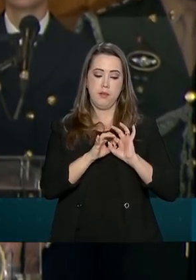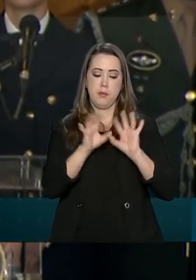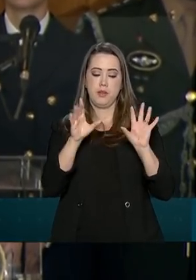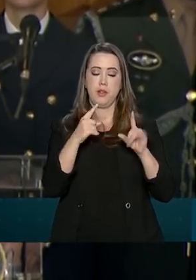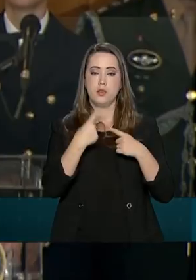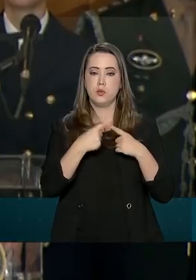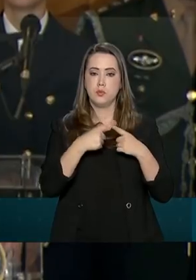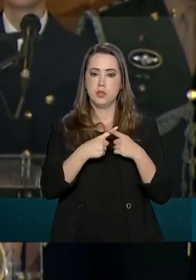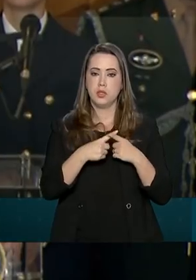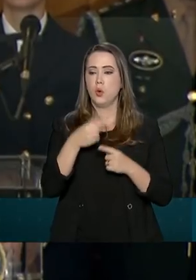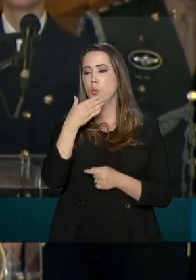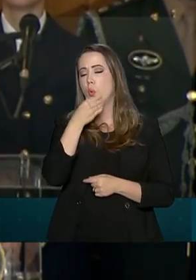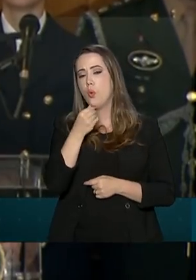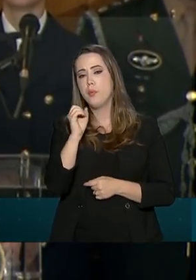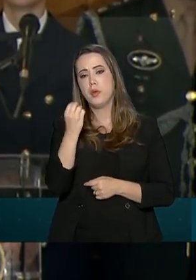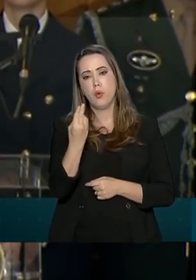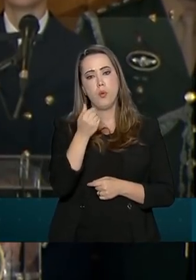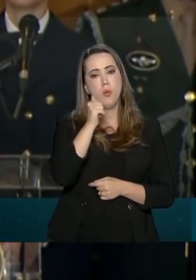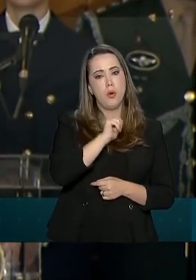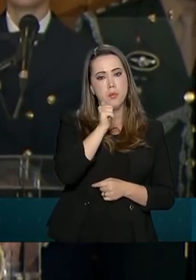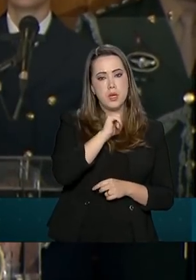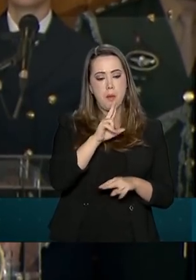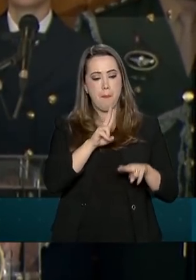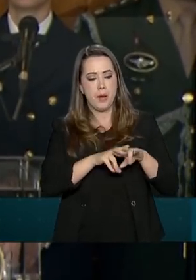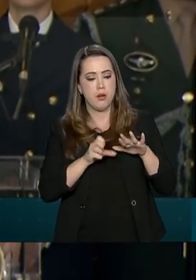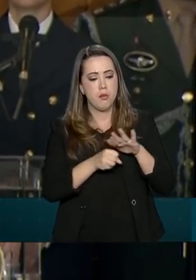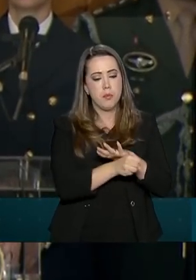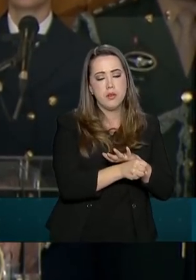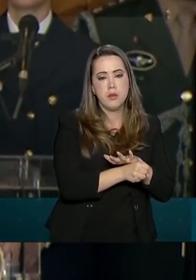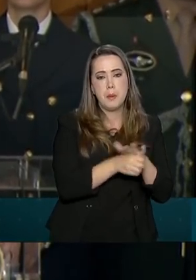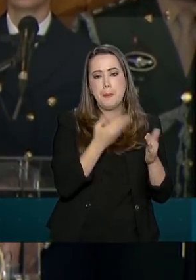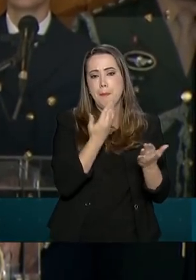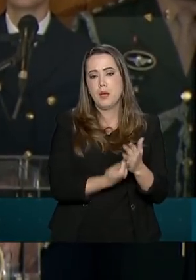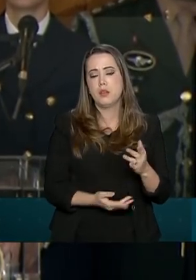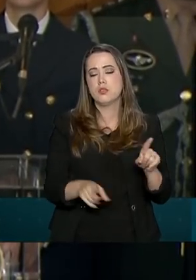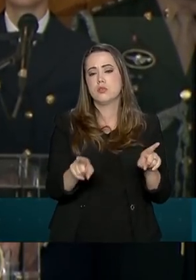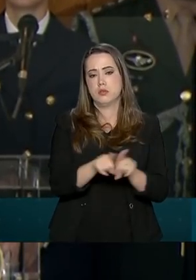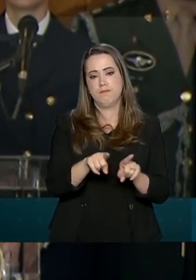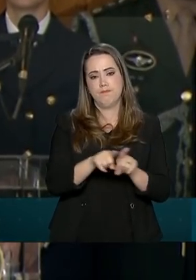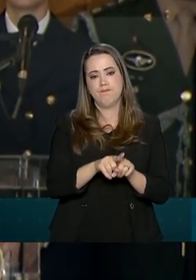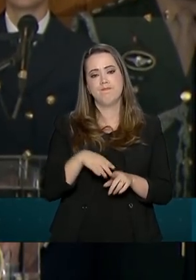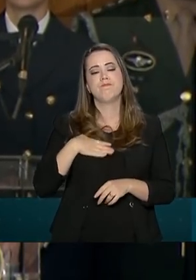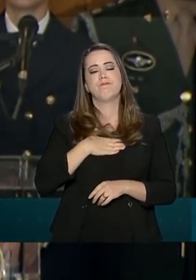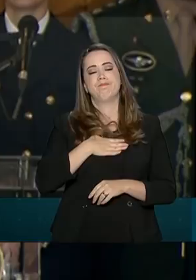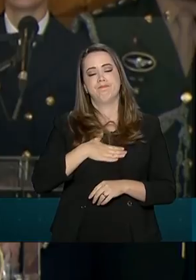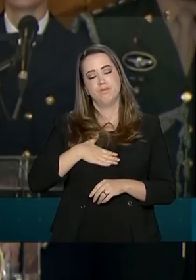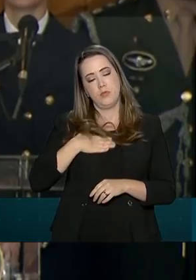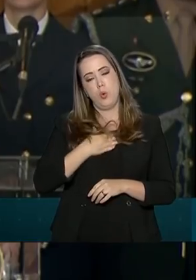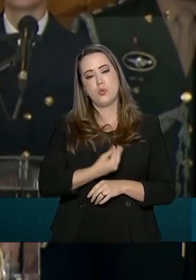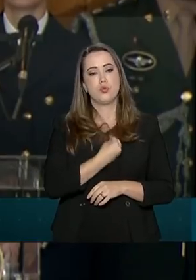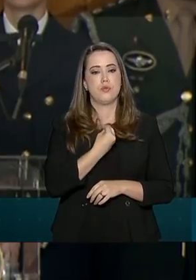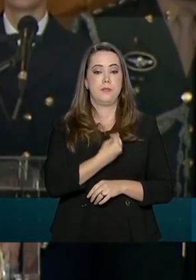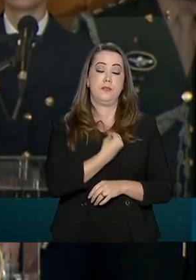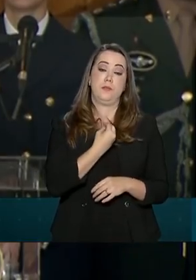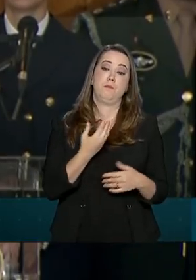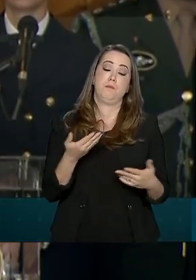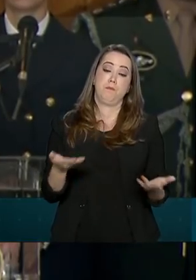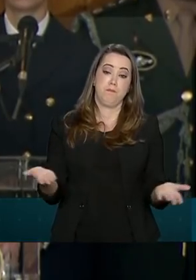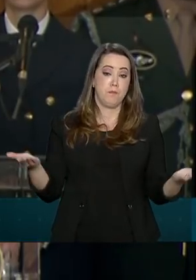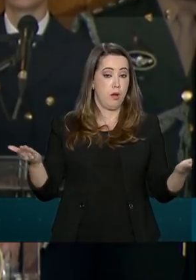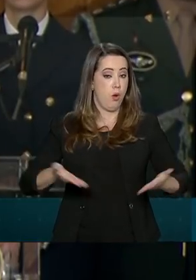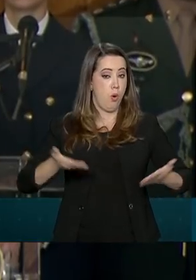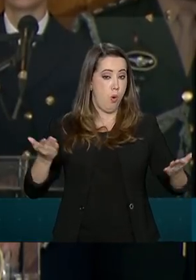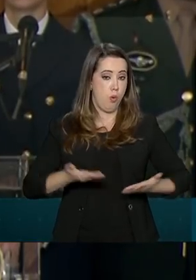mulher preso perde também o gosto pela vida. Hoje, com o amadurecimento